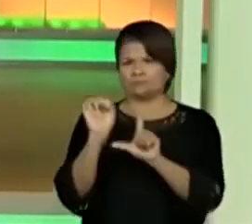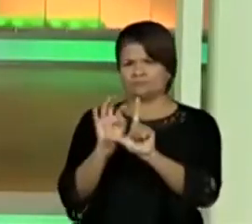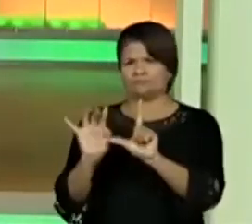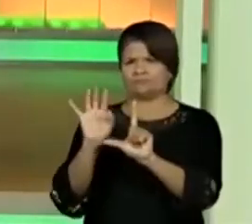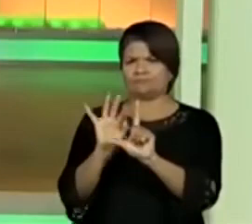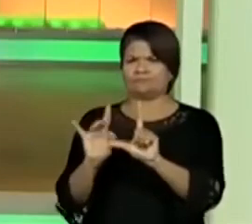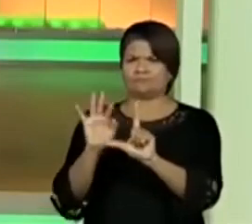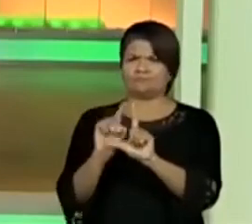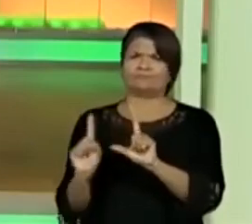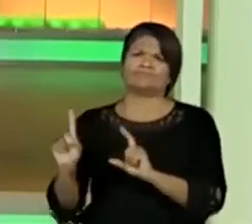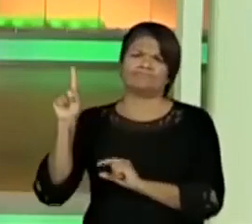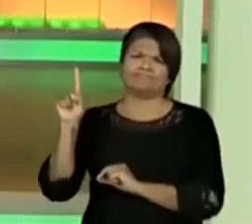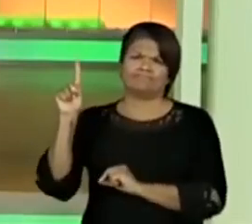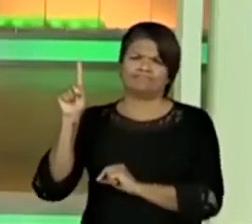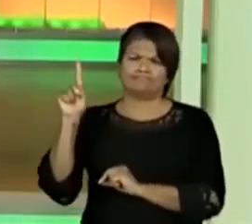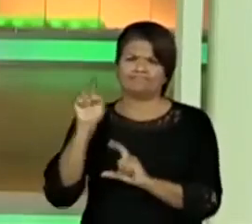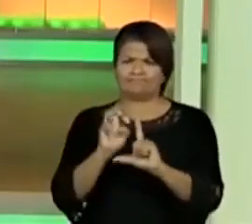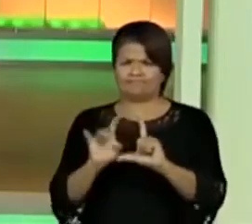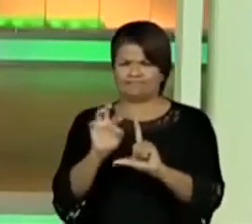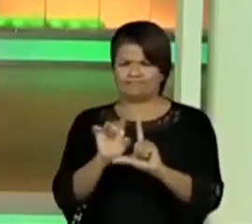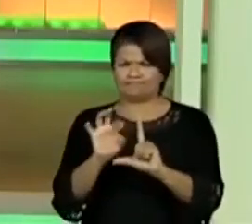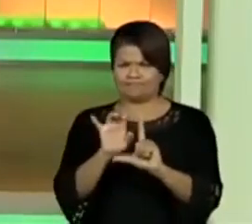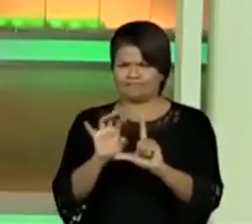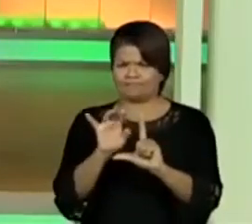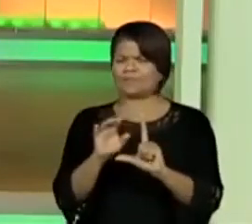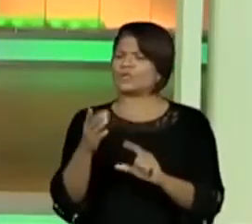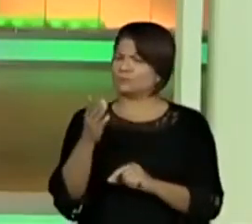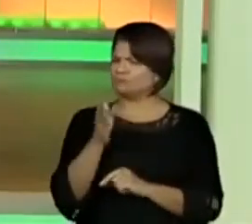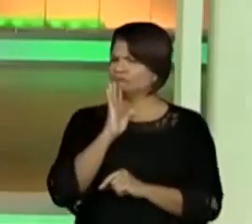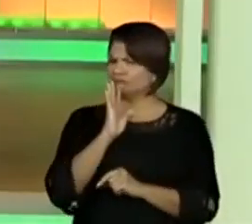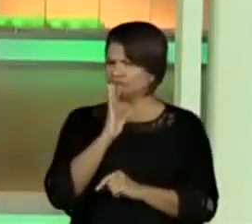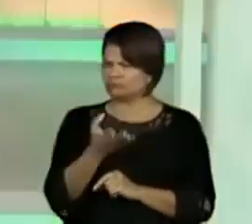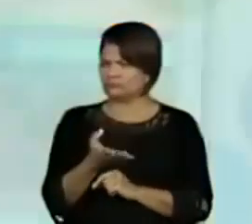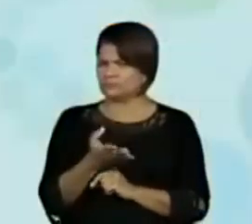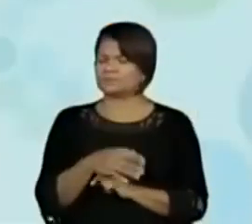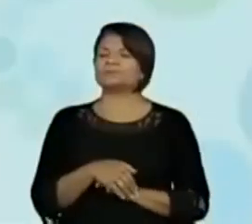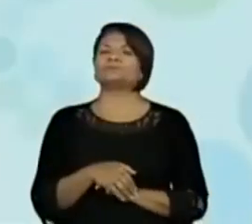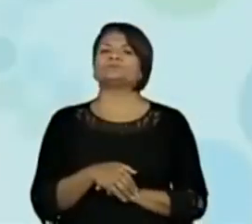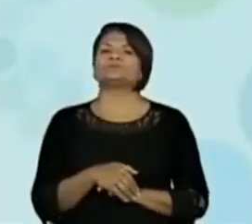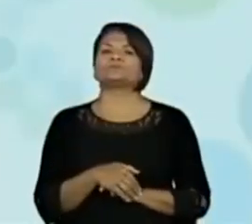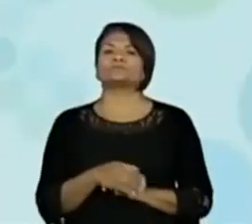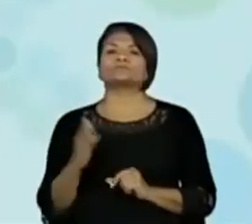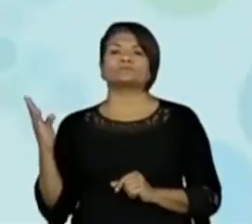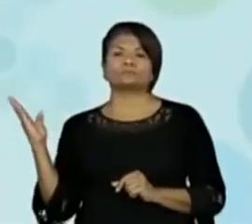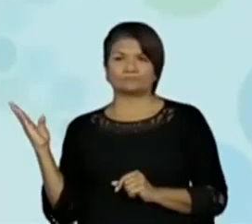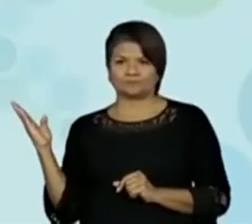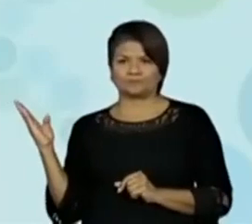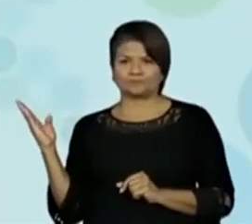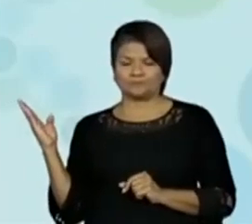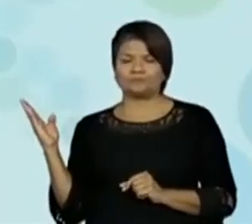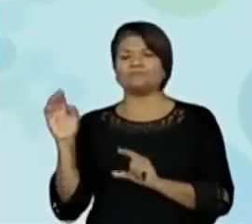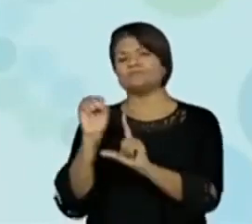devem ter visto, e é uma forma do quê? A gente vai ter um QR